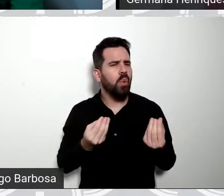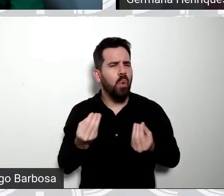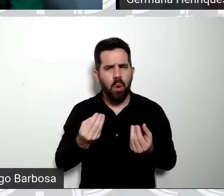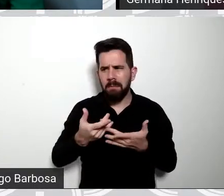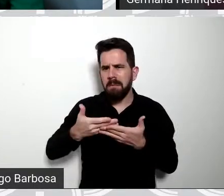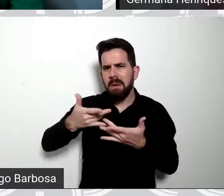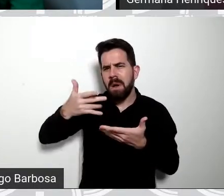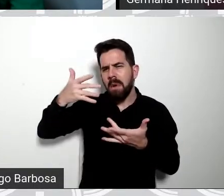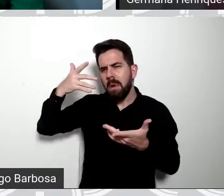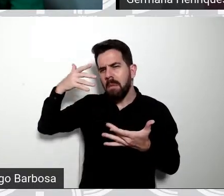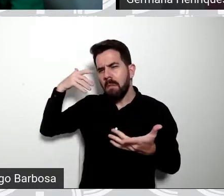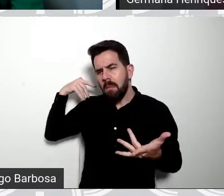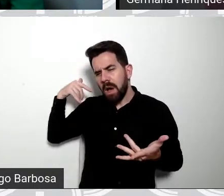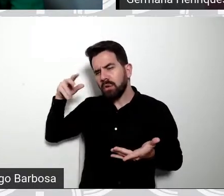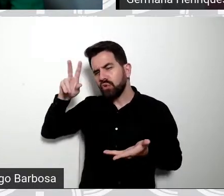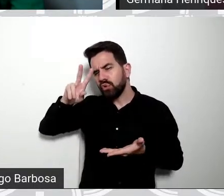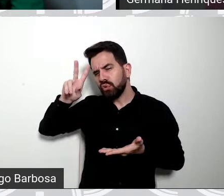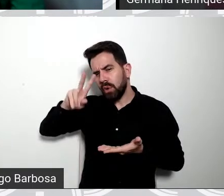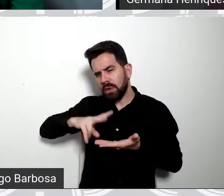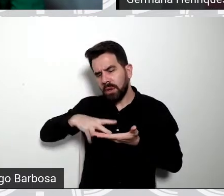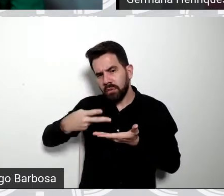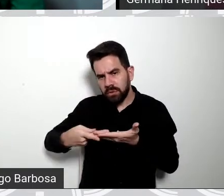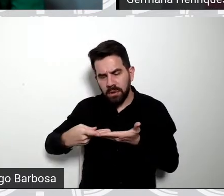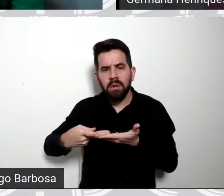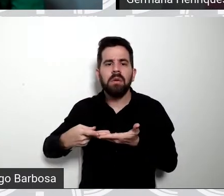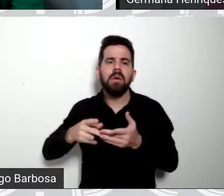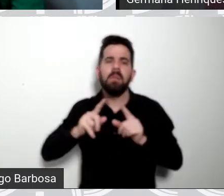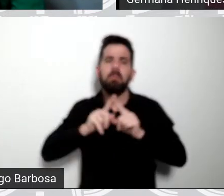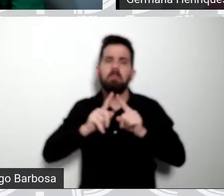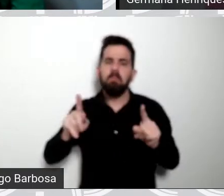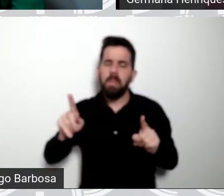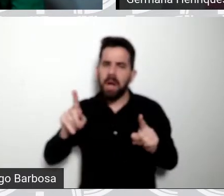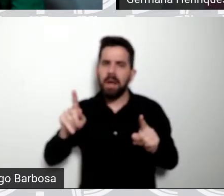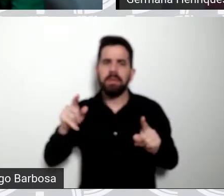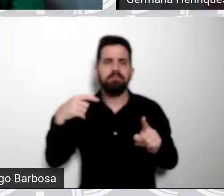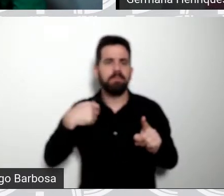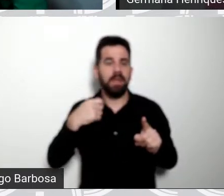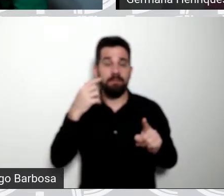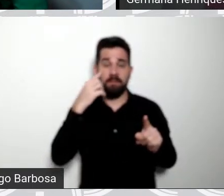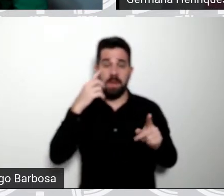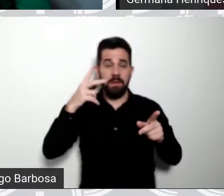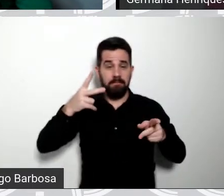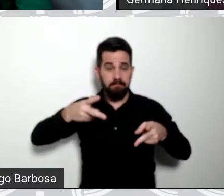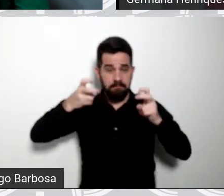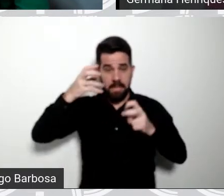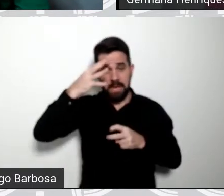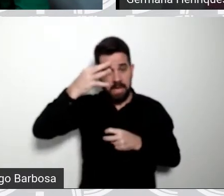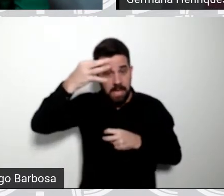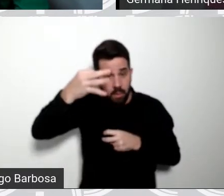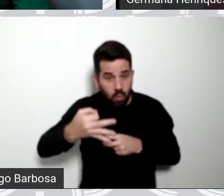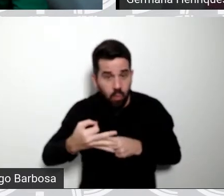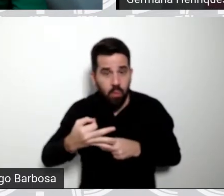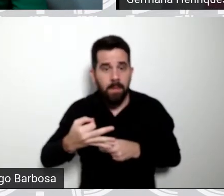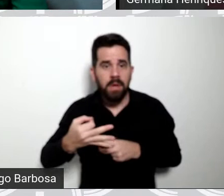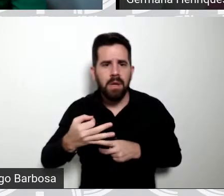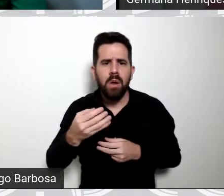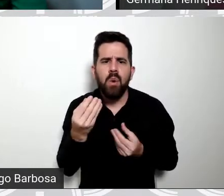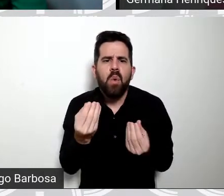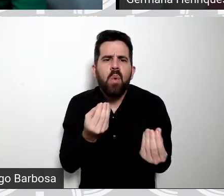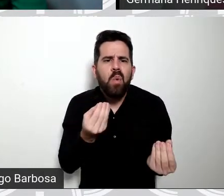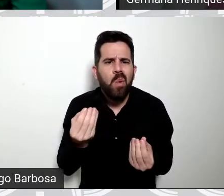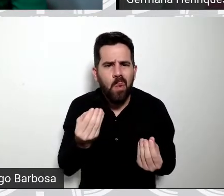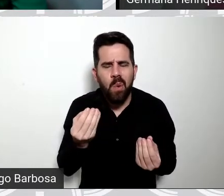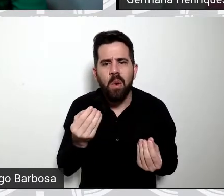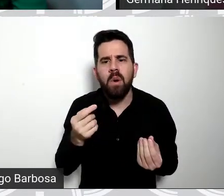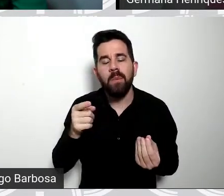observar e compreender, segundo percebemos, como esses historiadores tradutólogos concebem a história da